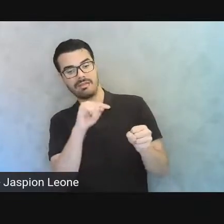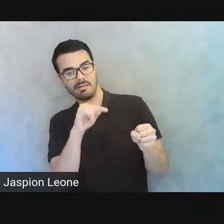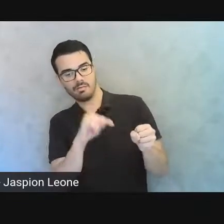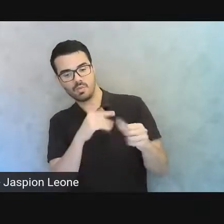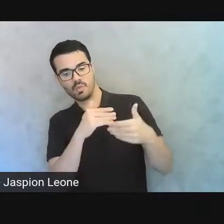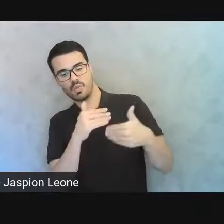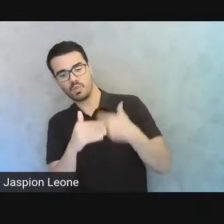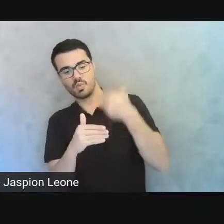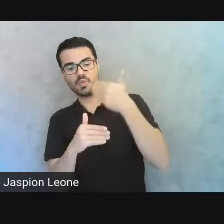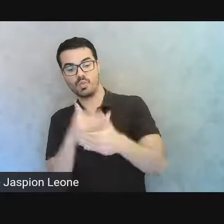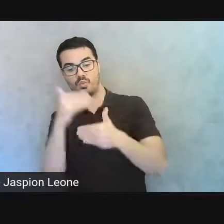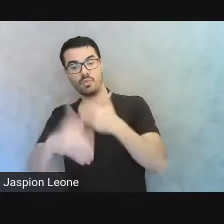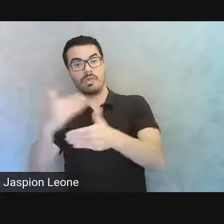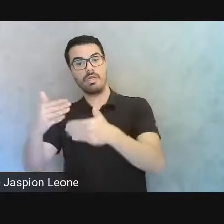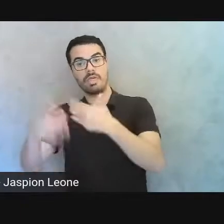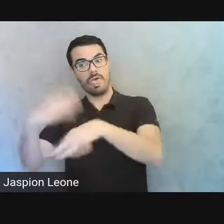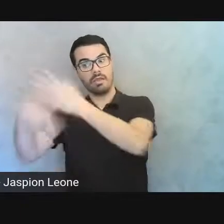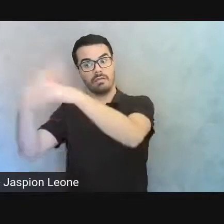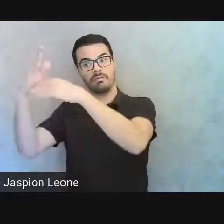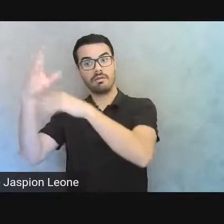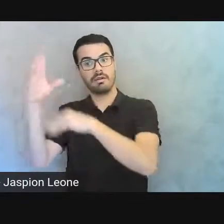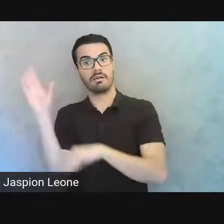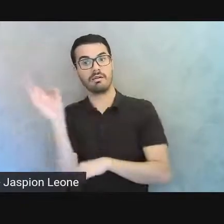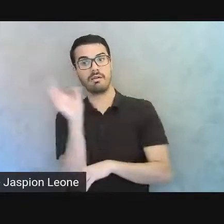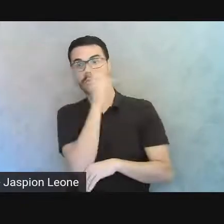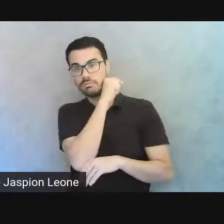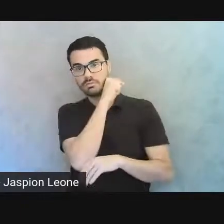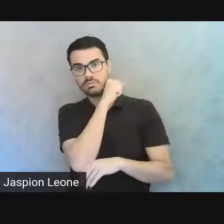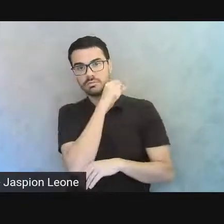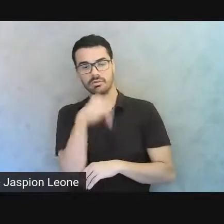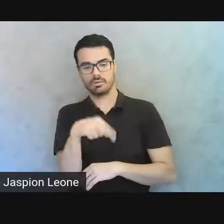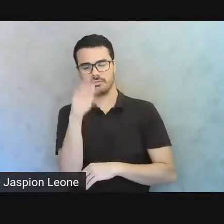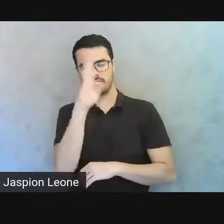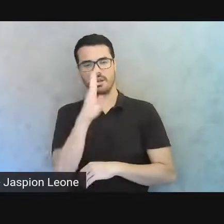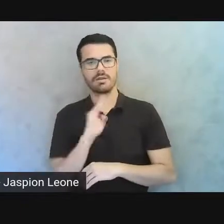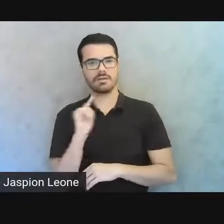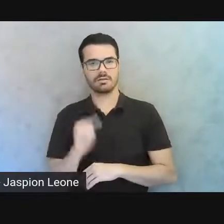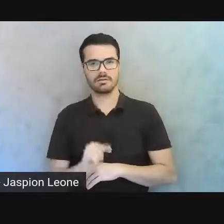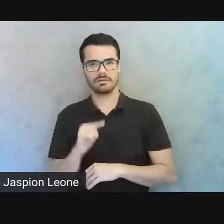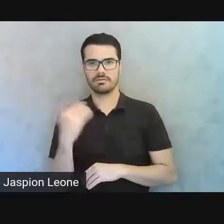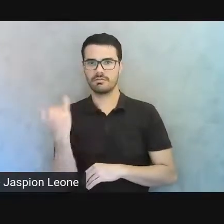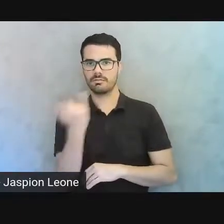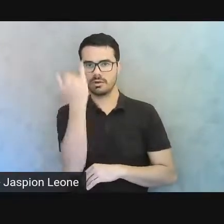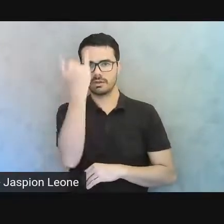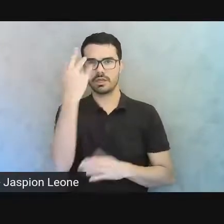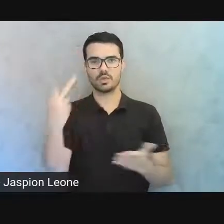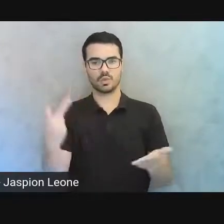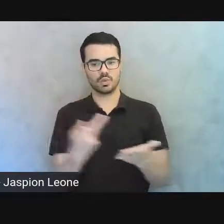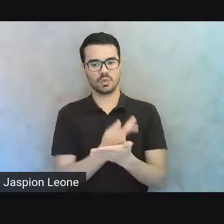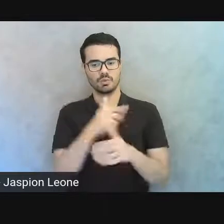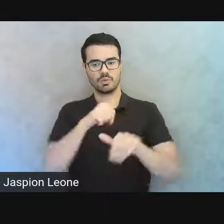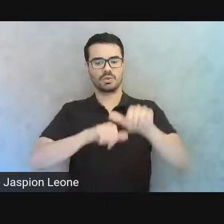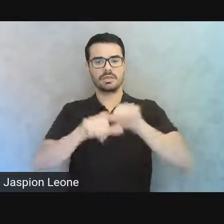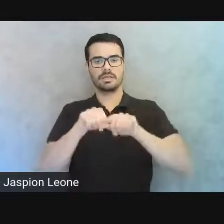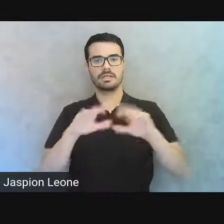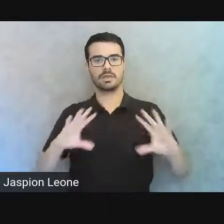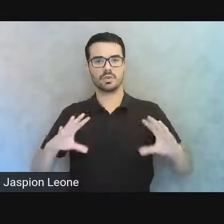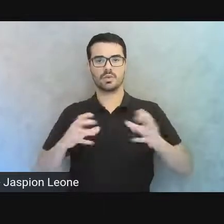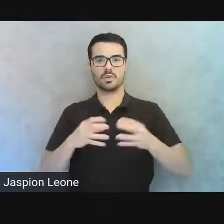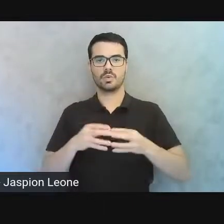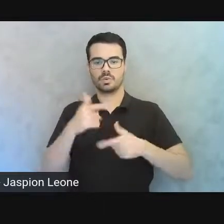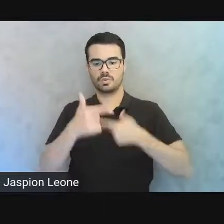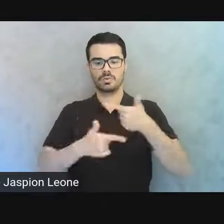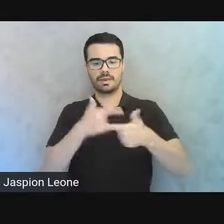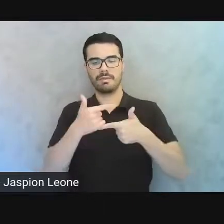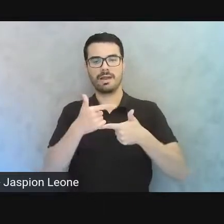muito rapidamente. No caso do Brasil, um lugar importante foi o grupo de trabalho sobre